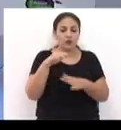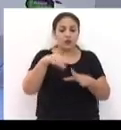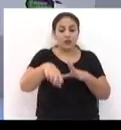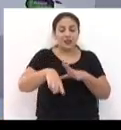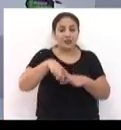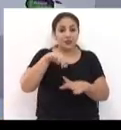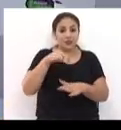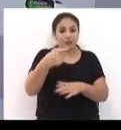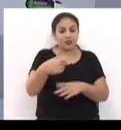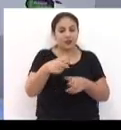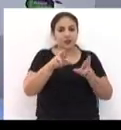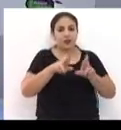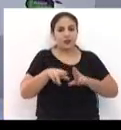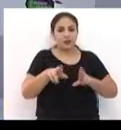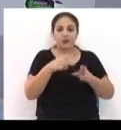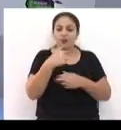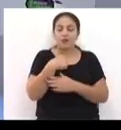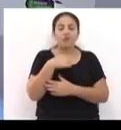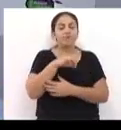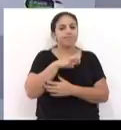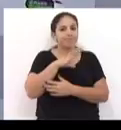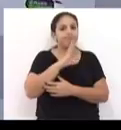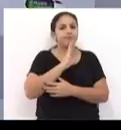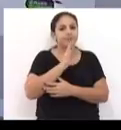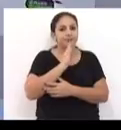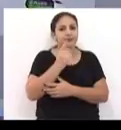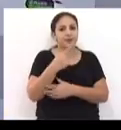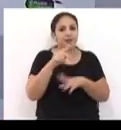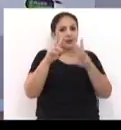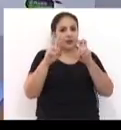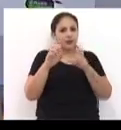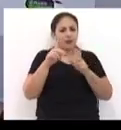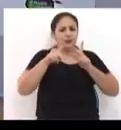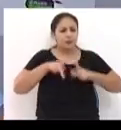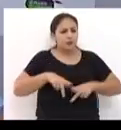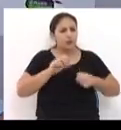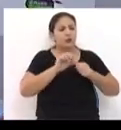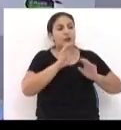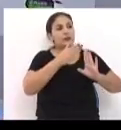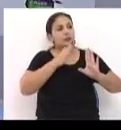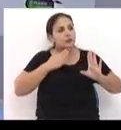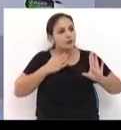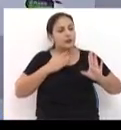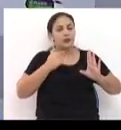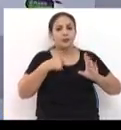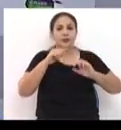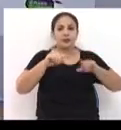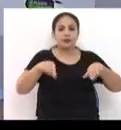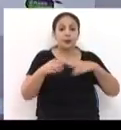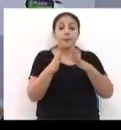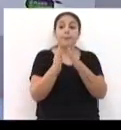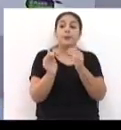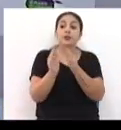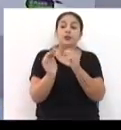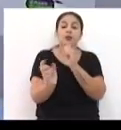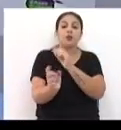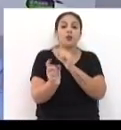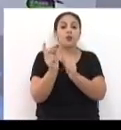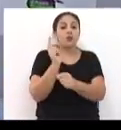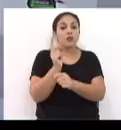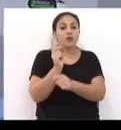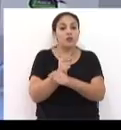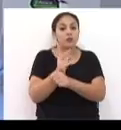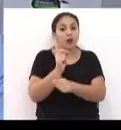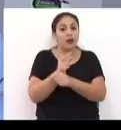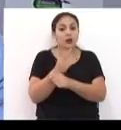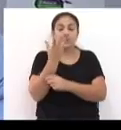vereador eleito daquela região, eu tenho um grande conhecimento sobre isso aí. As pessoas fazem fila no meu gabinete pedindo vaga para